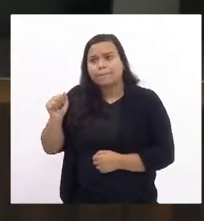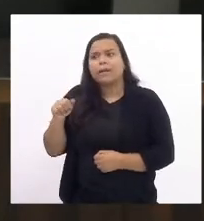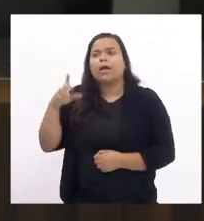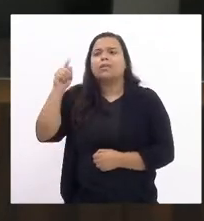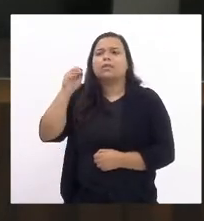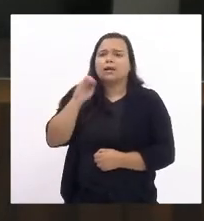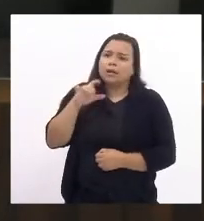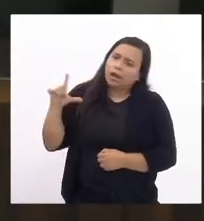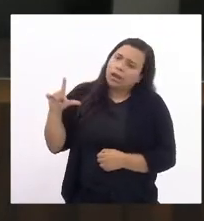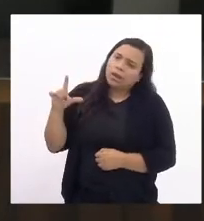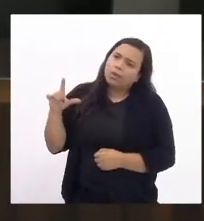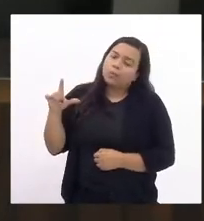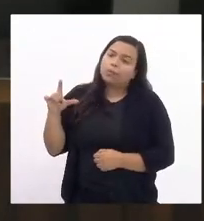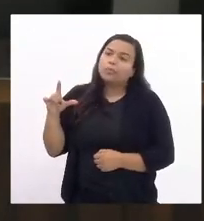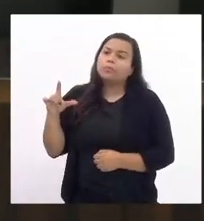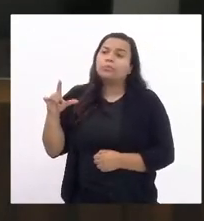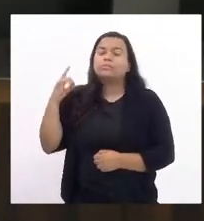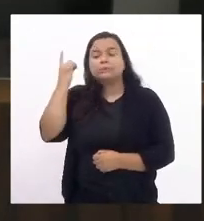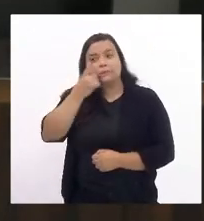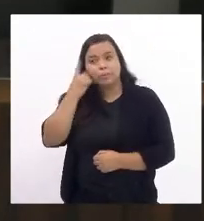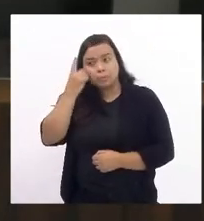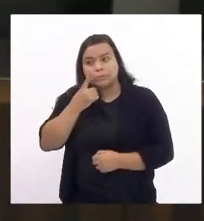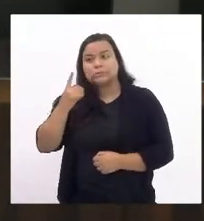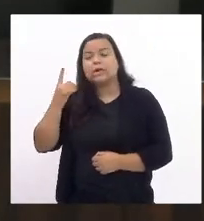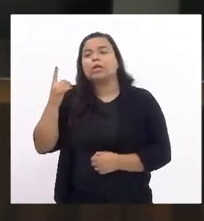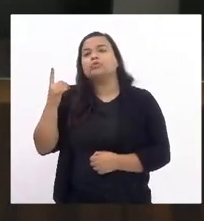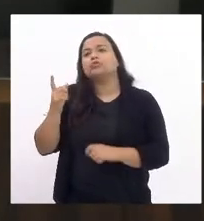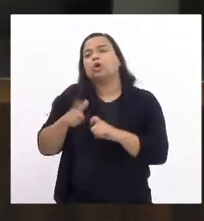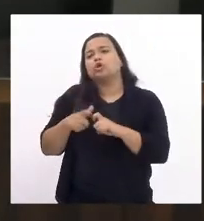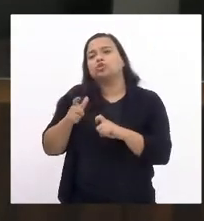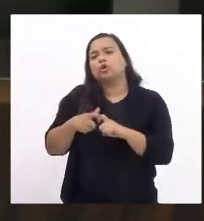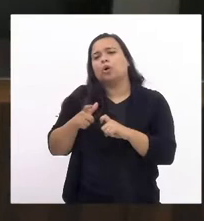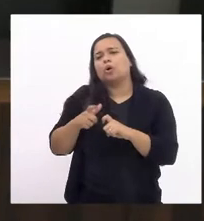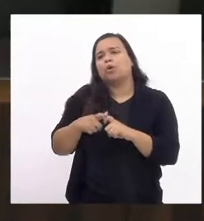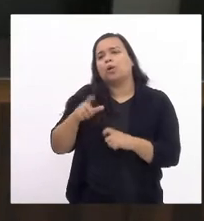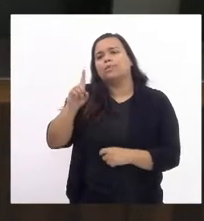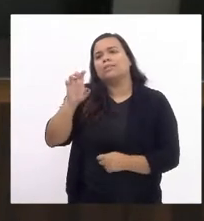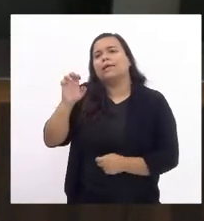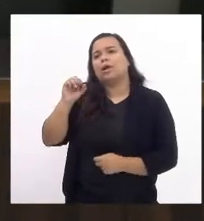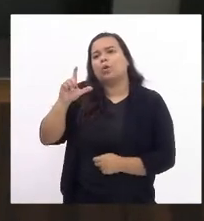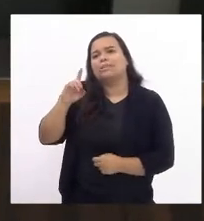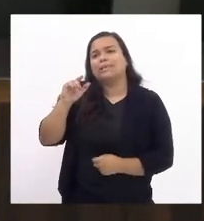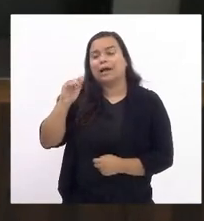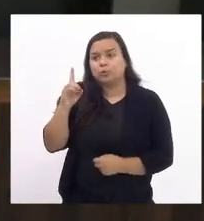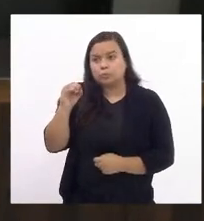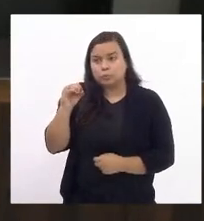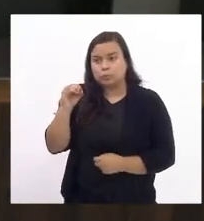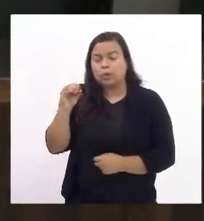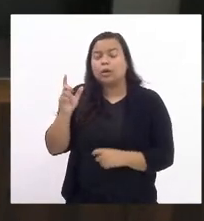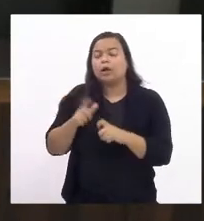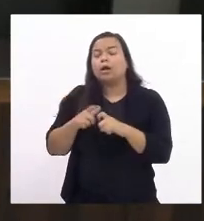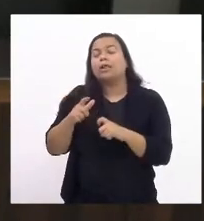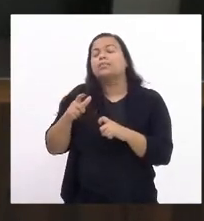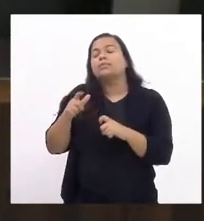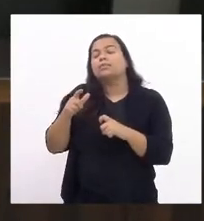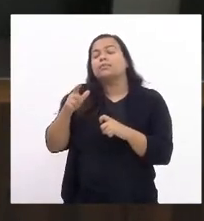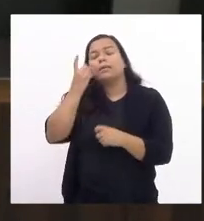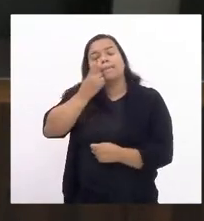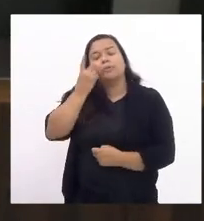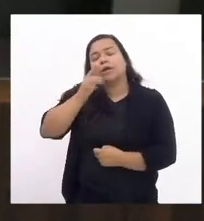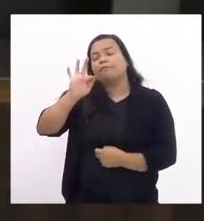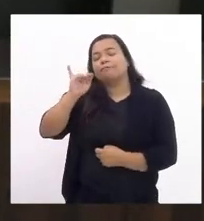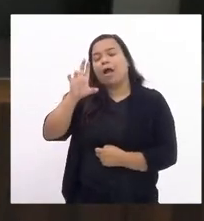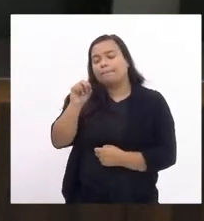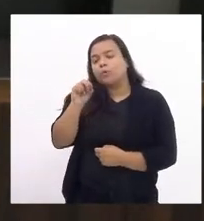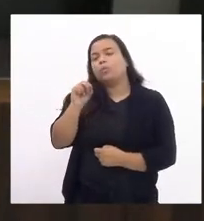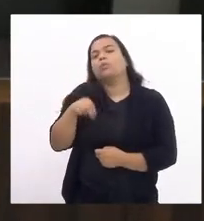Daniel Librelon, deputado Dr. Deodalto, deputado Fábio Silva, deputado Felipe